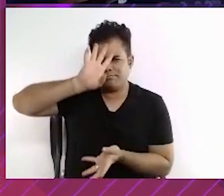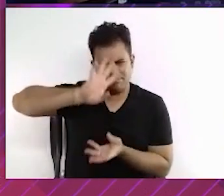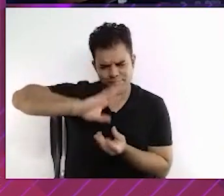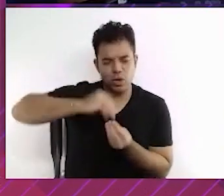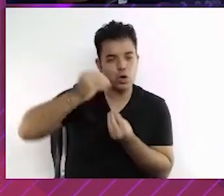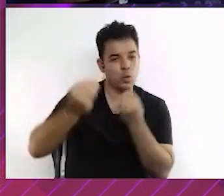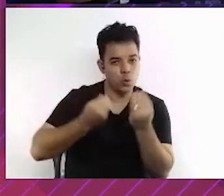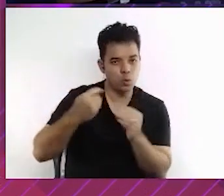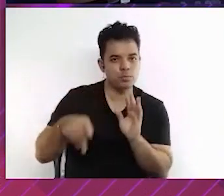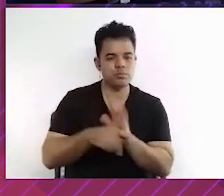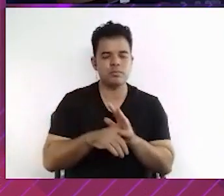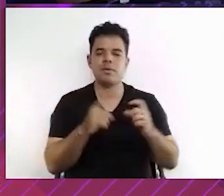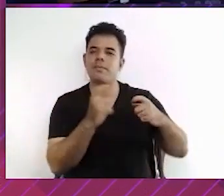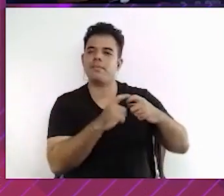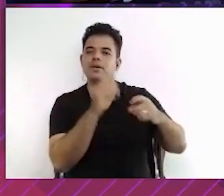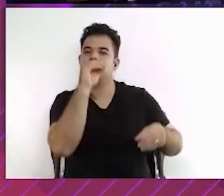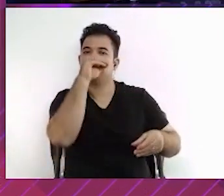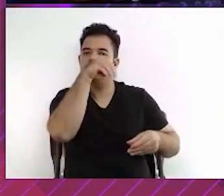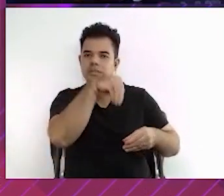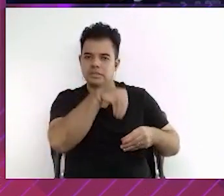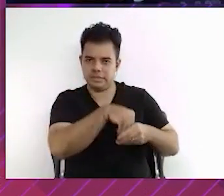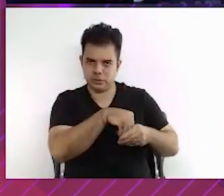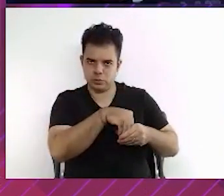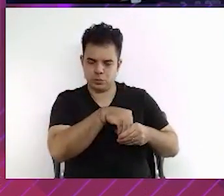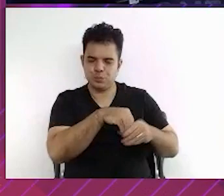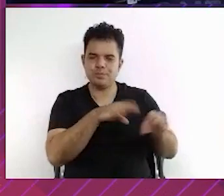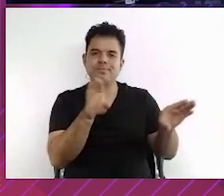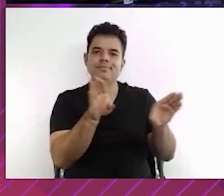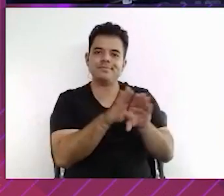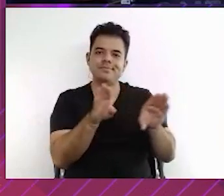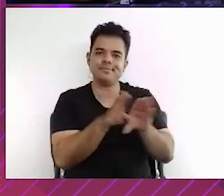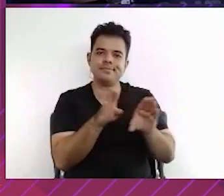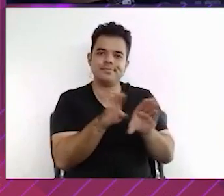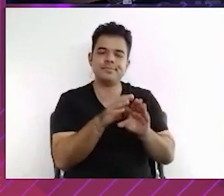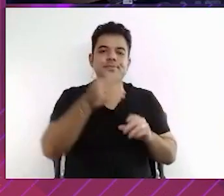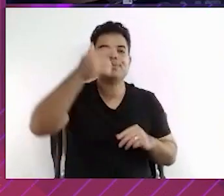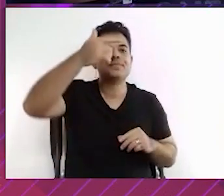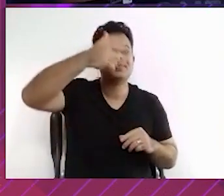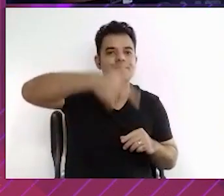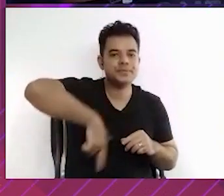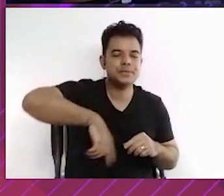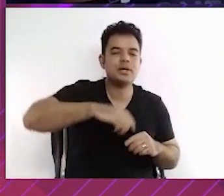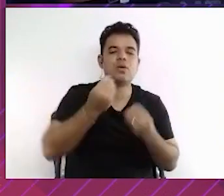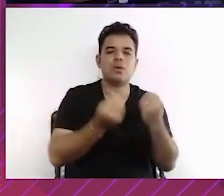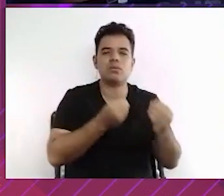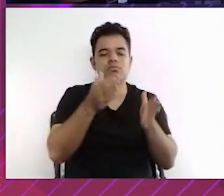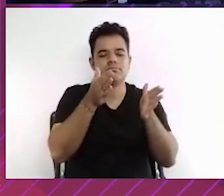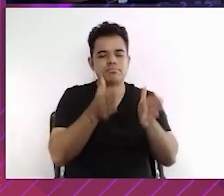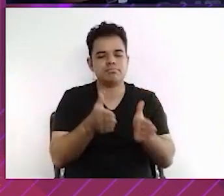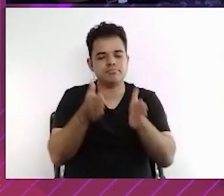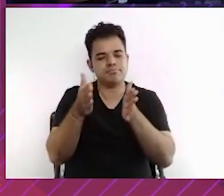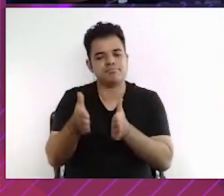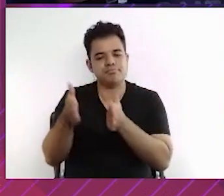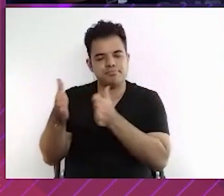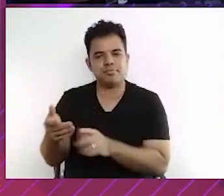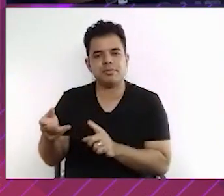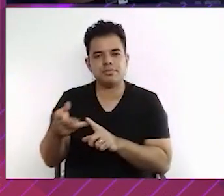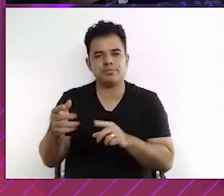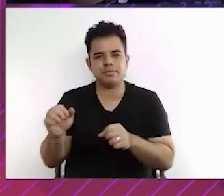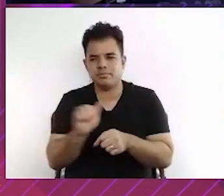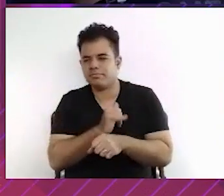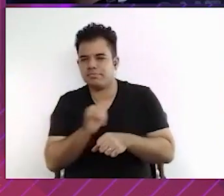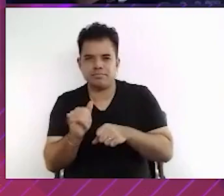o hospital. E vou passar por modelos de previsão de série temporal e depois a otimização de escala.